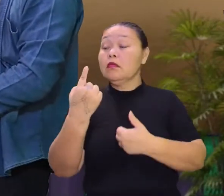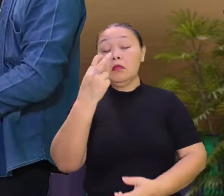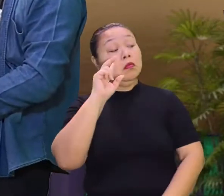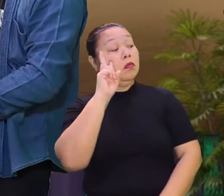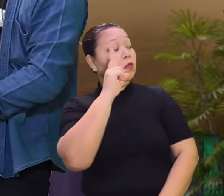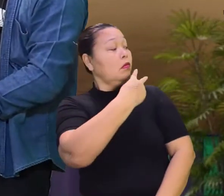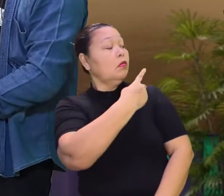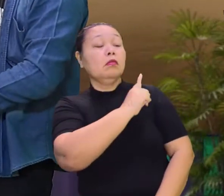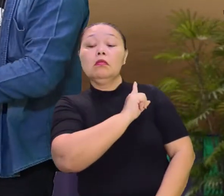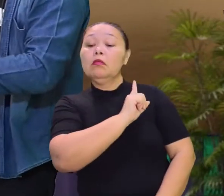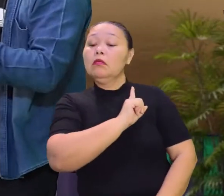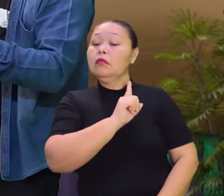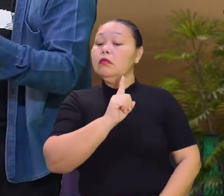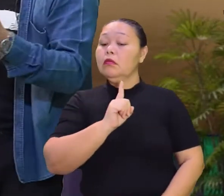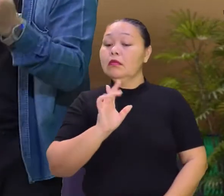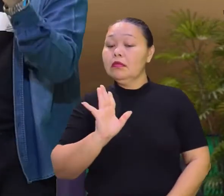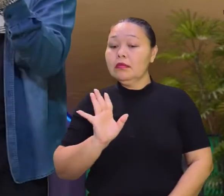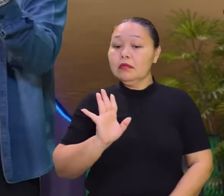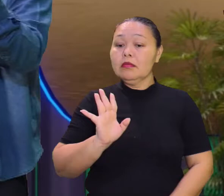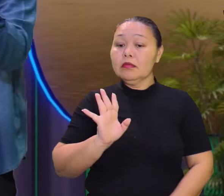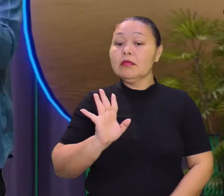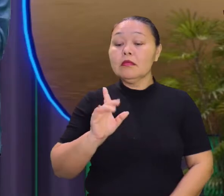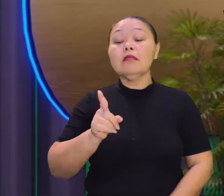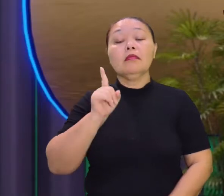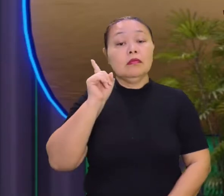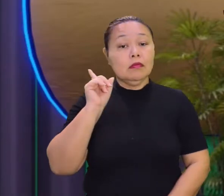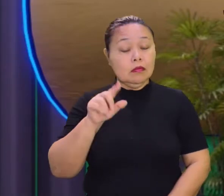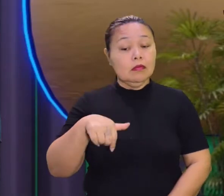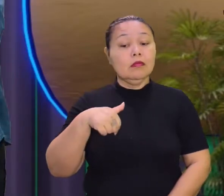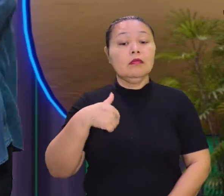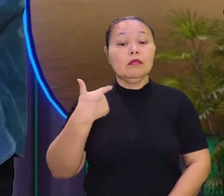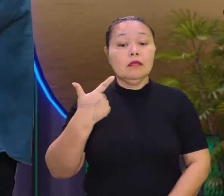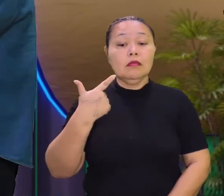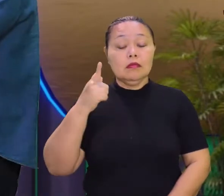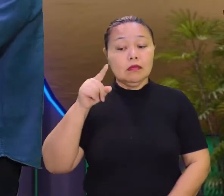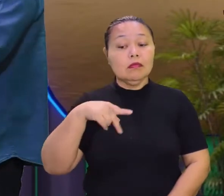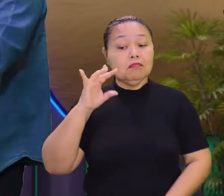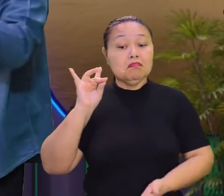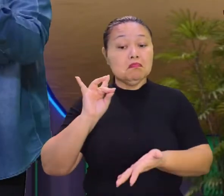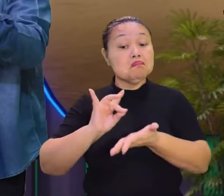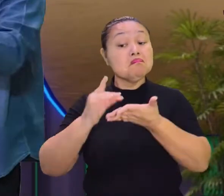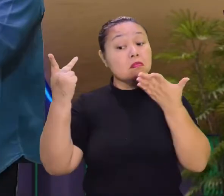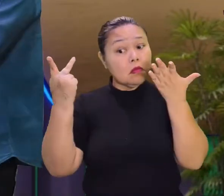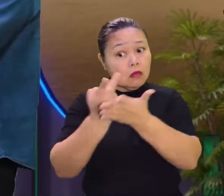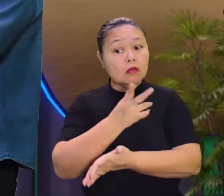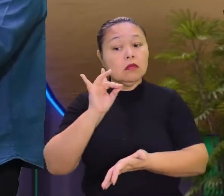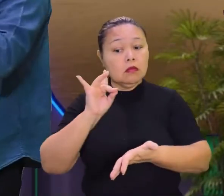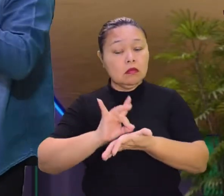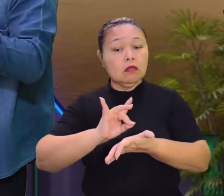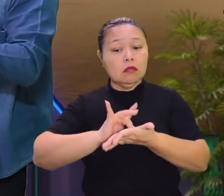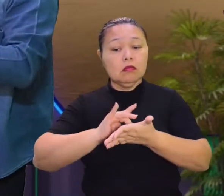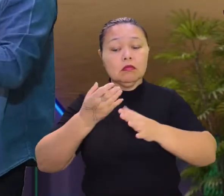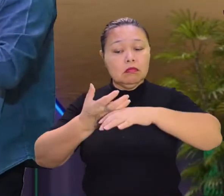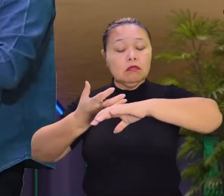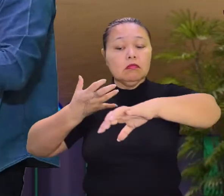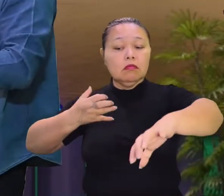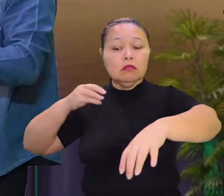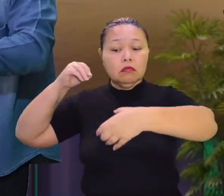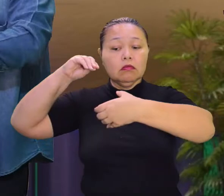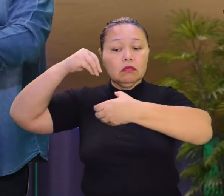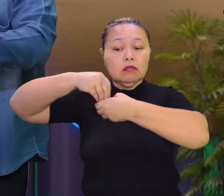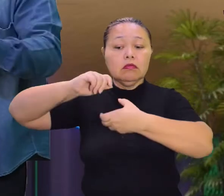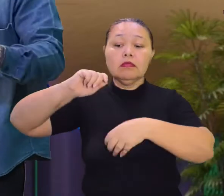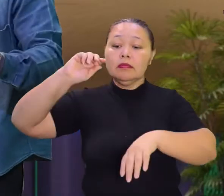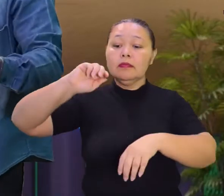trás. Então, olha só, galera, uma coisa que isso foi real, acontecia mesmo lá no apartheid na África do Sul,